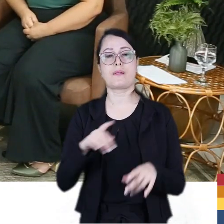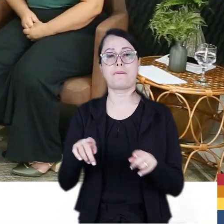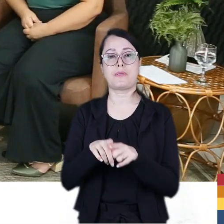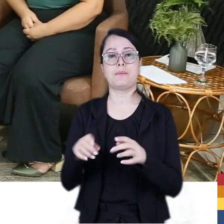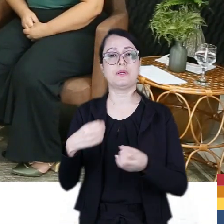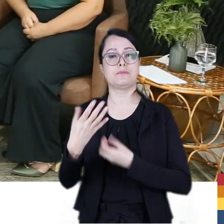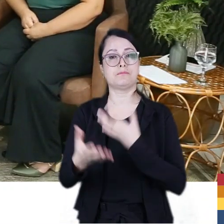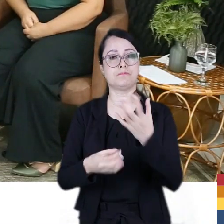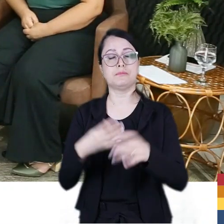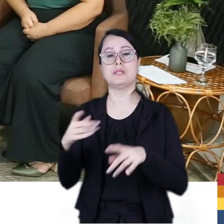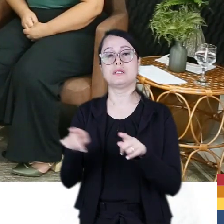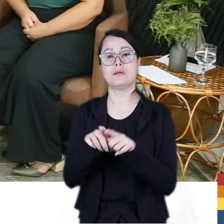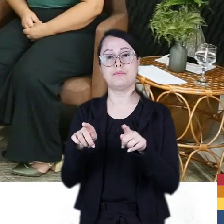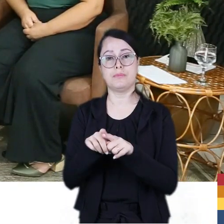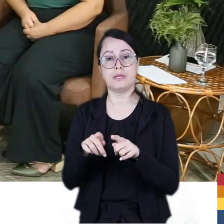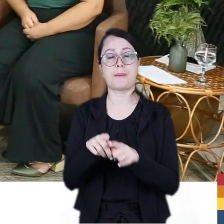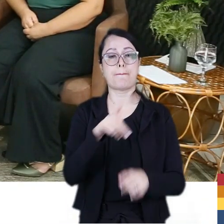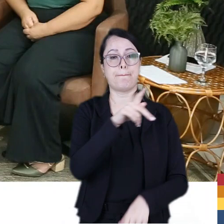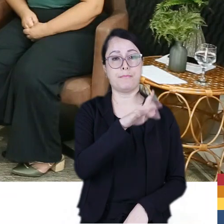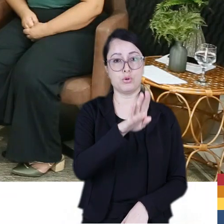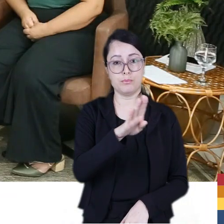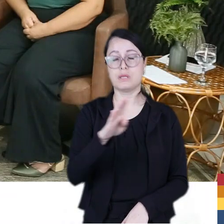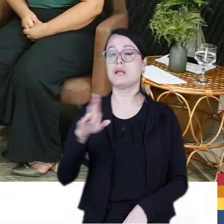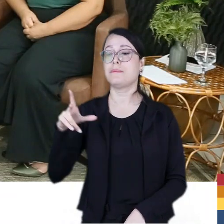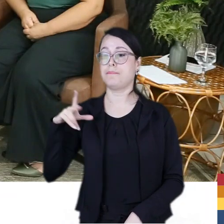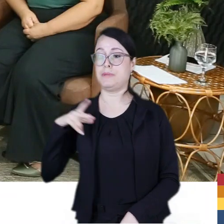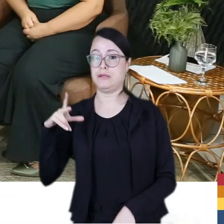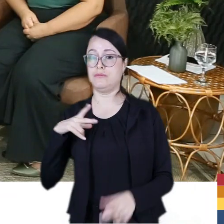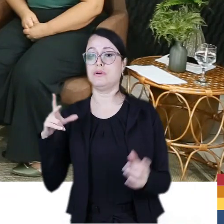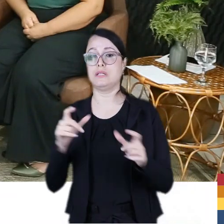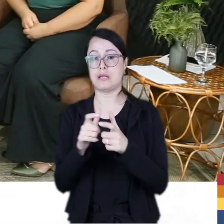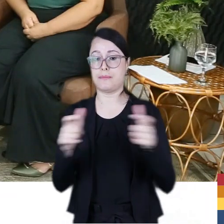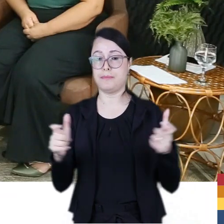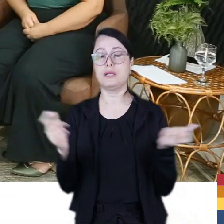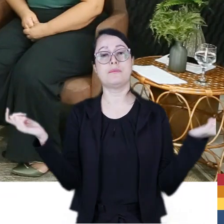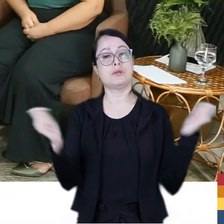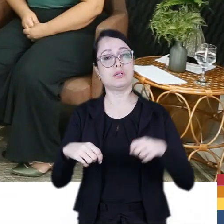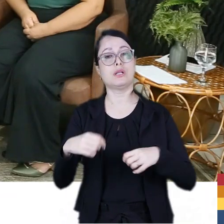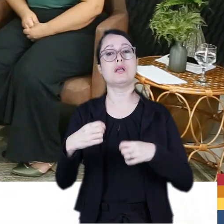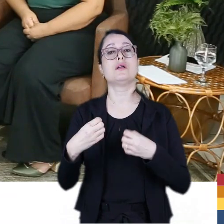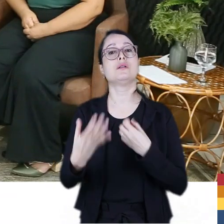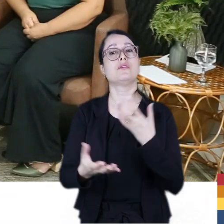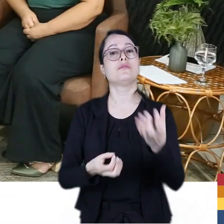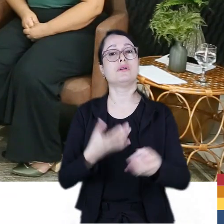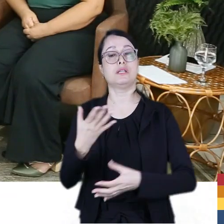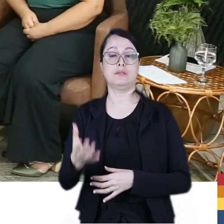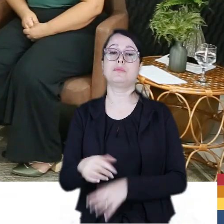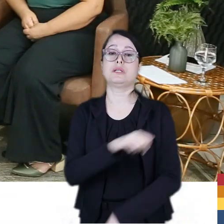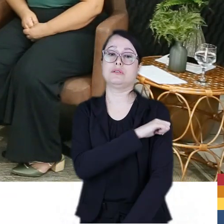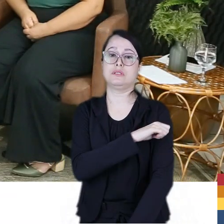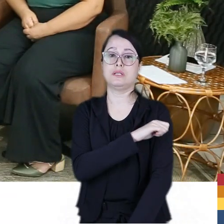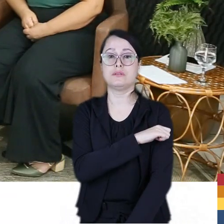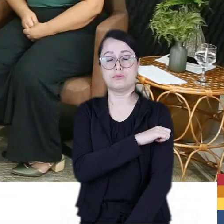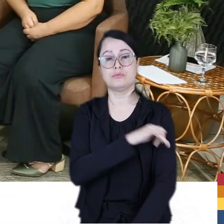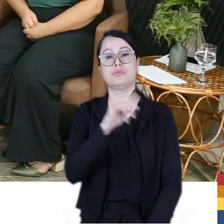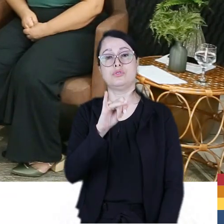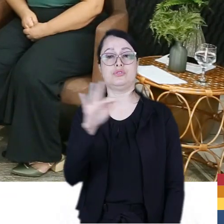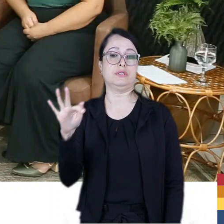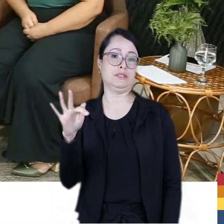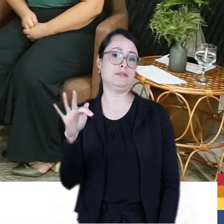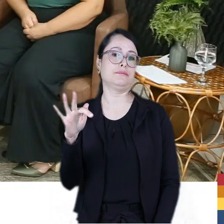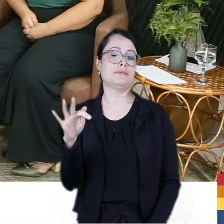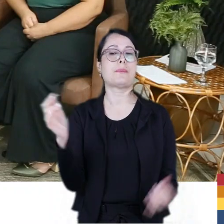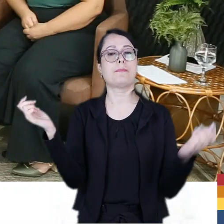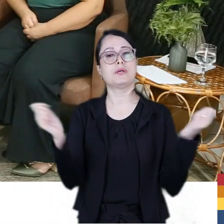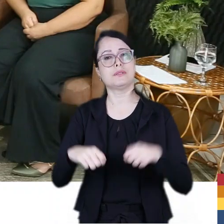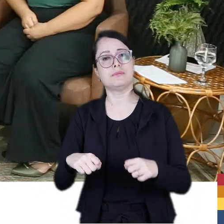federal e estadual na oferta da educação profissional e tecnológica o estabelecimento também de parcerias com outras entidades quem